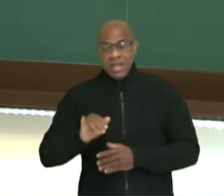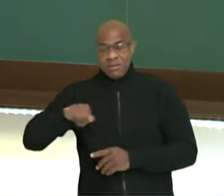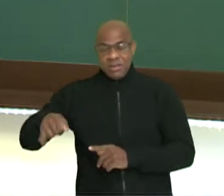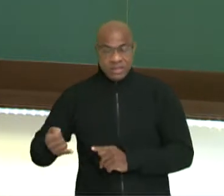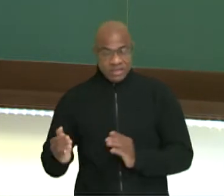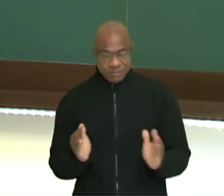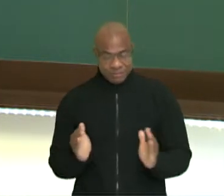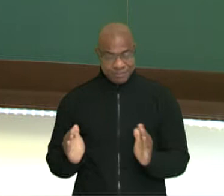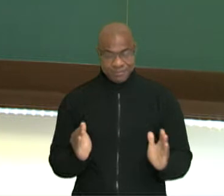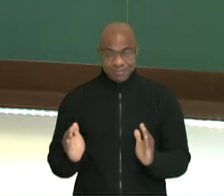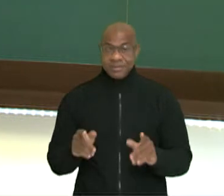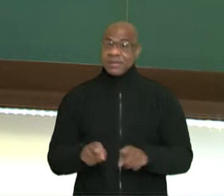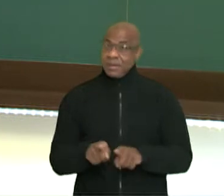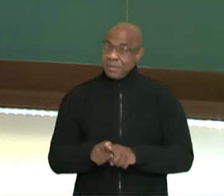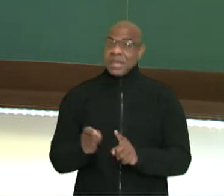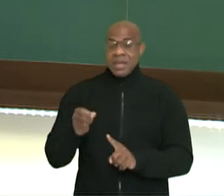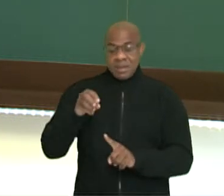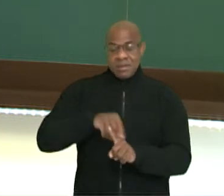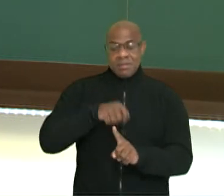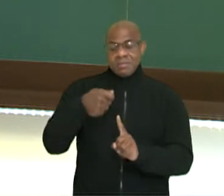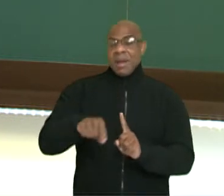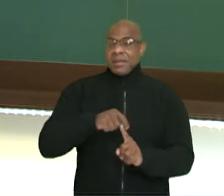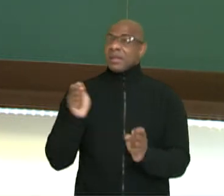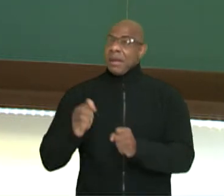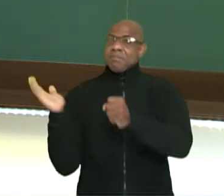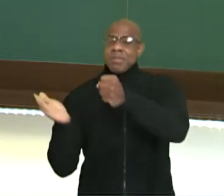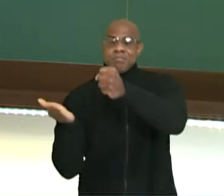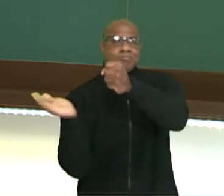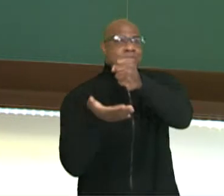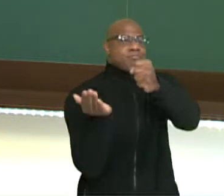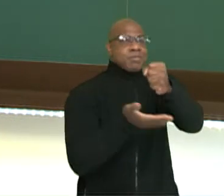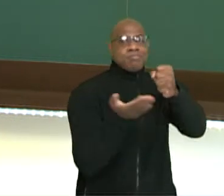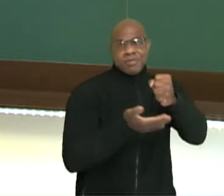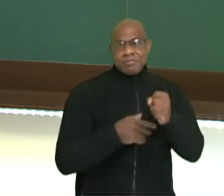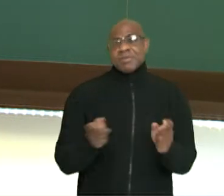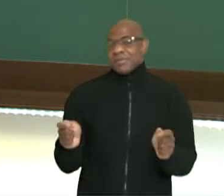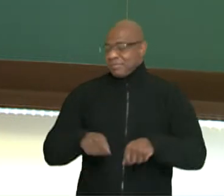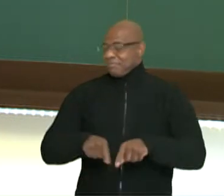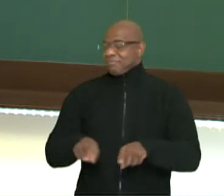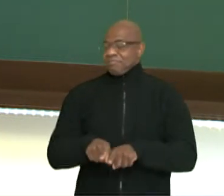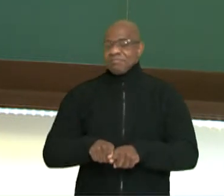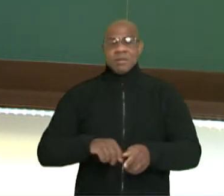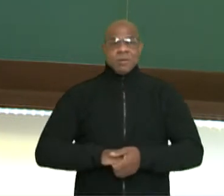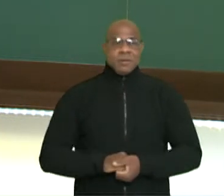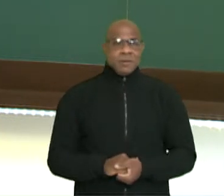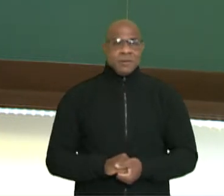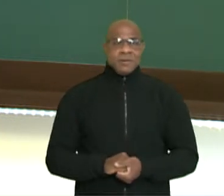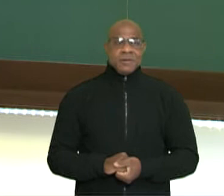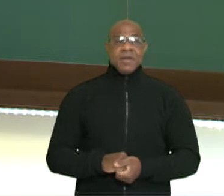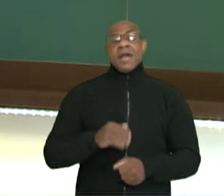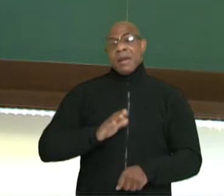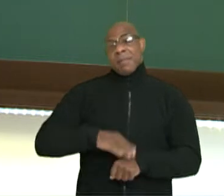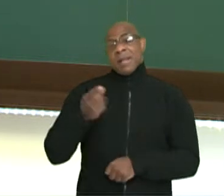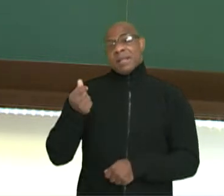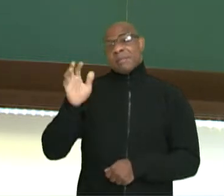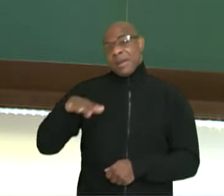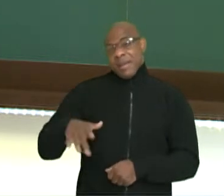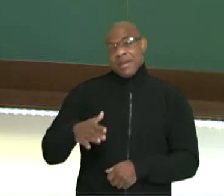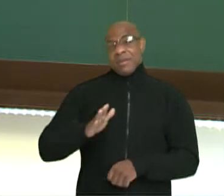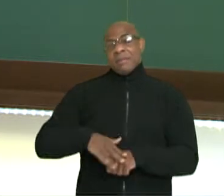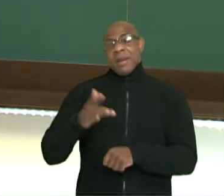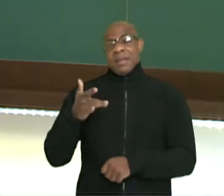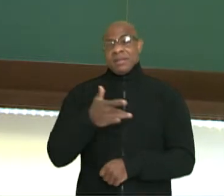nos esbaldar de comer banana e fazer sobremesas e bolos e tudo com banana, que vai ser mais barato, mais